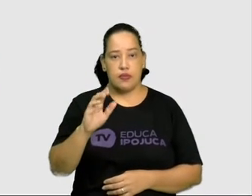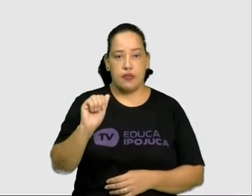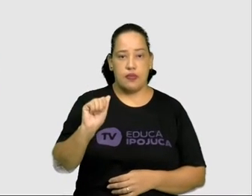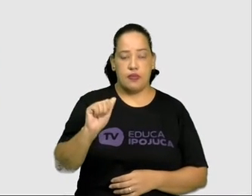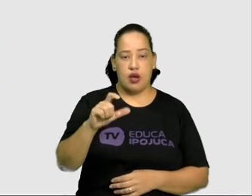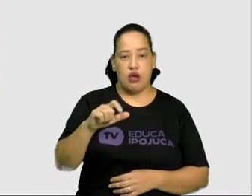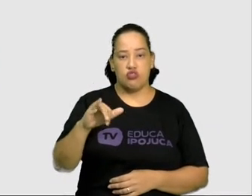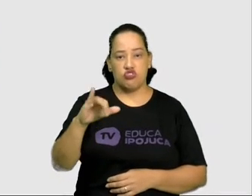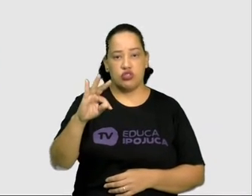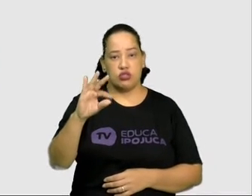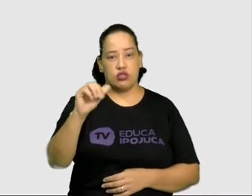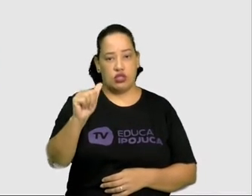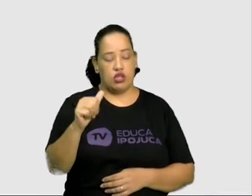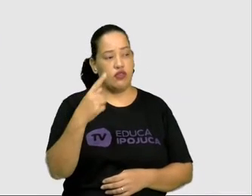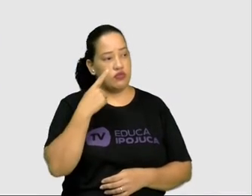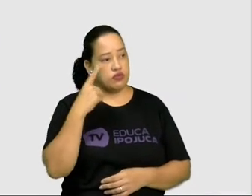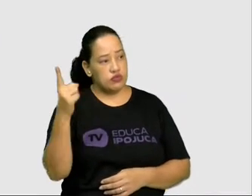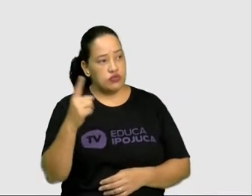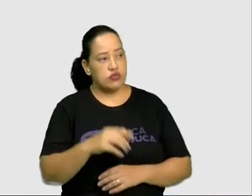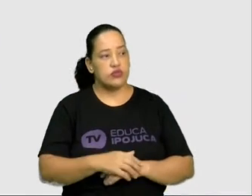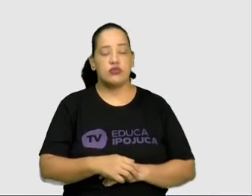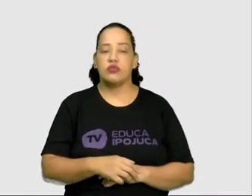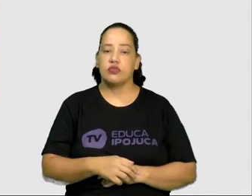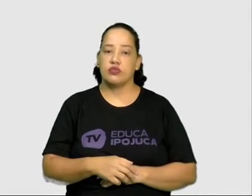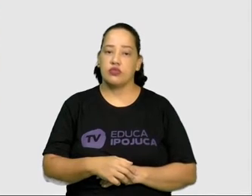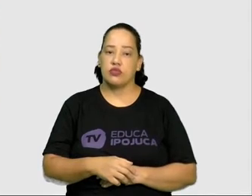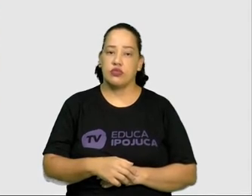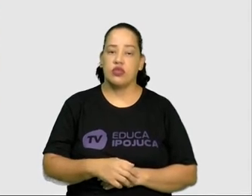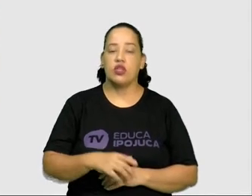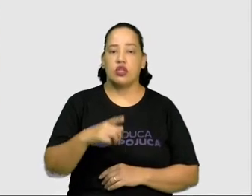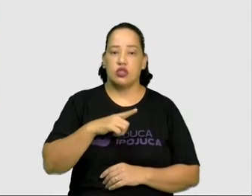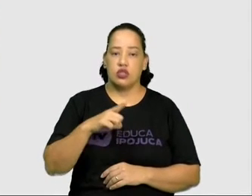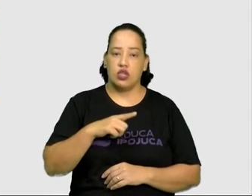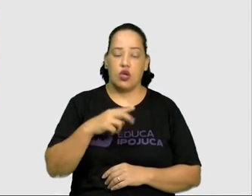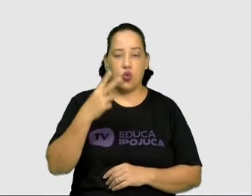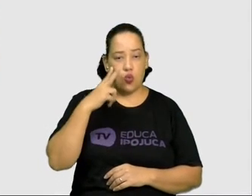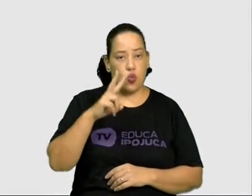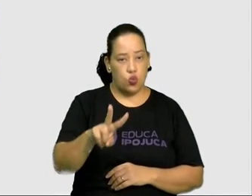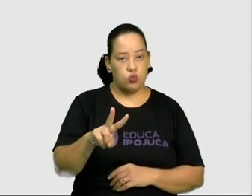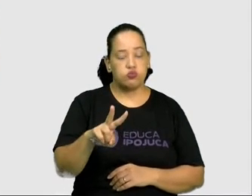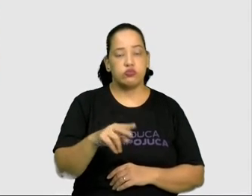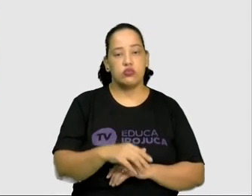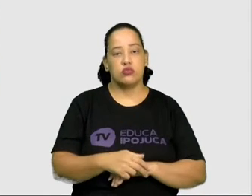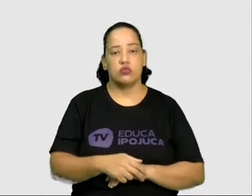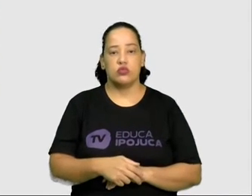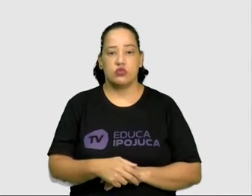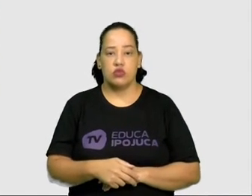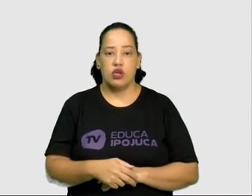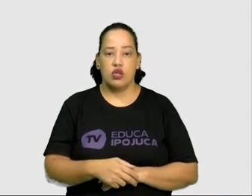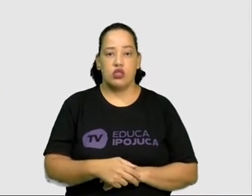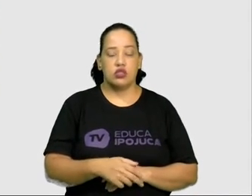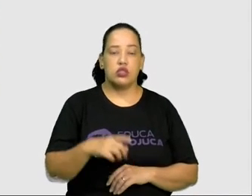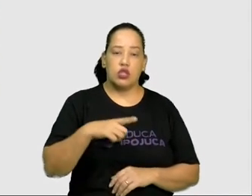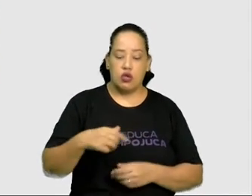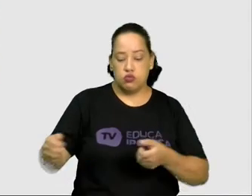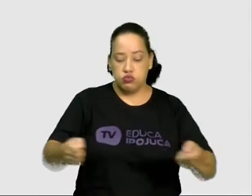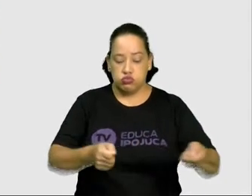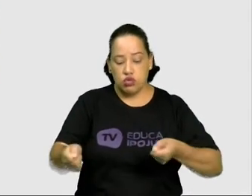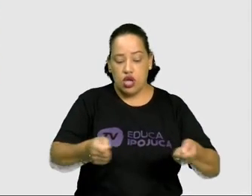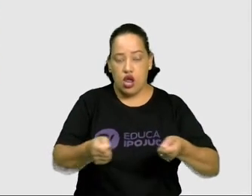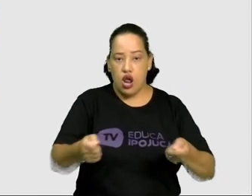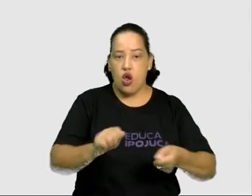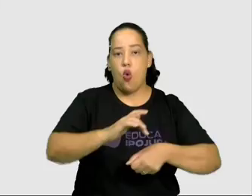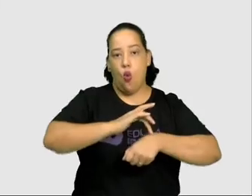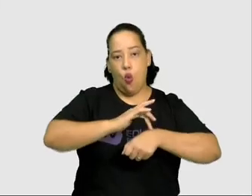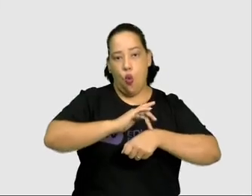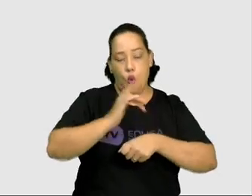está aqui à nossa esquerda. E à direita, uma questão do garimpo, né? Onde é explorado a questão, né, garimpado o